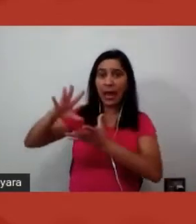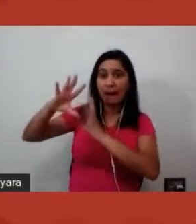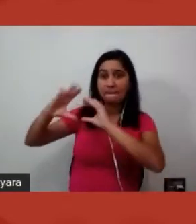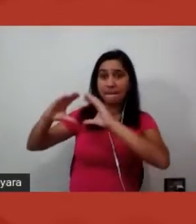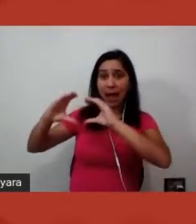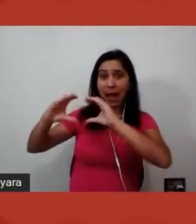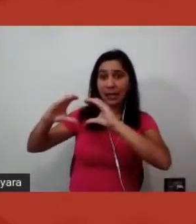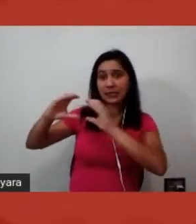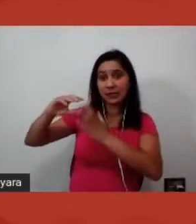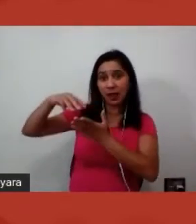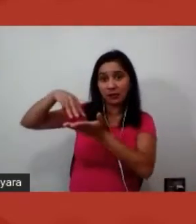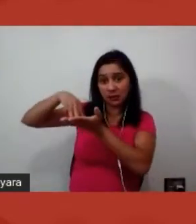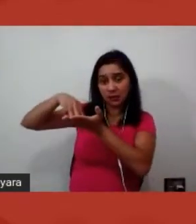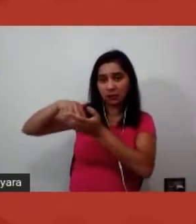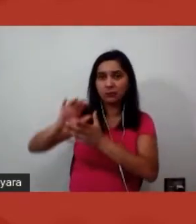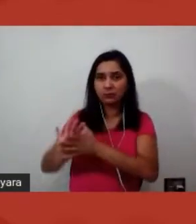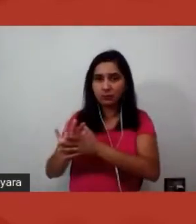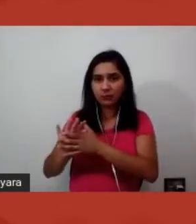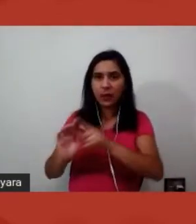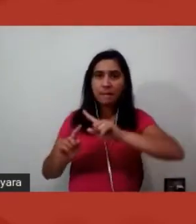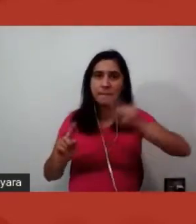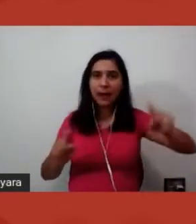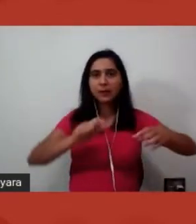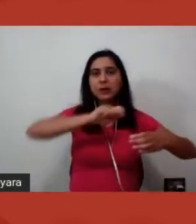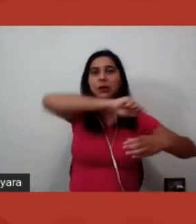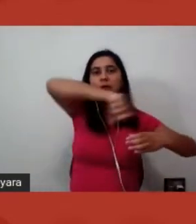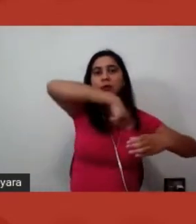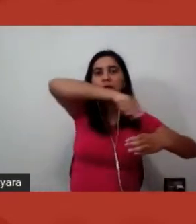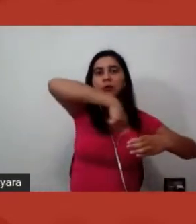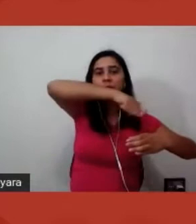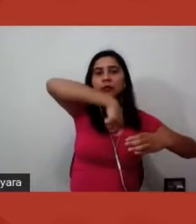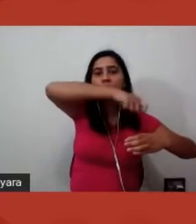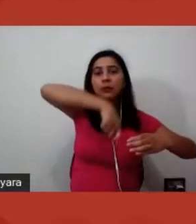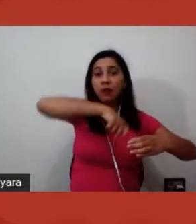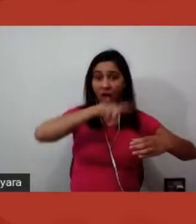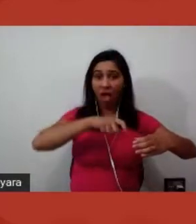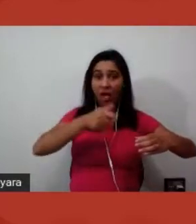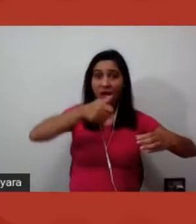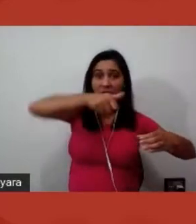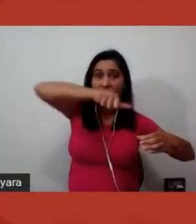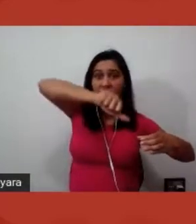mingau que a Bárbara fez é líquido?